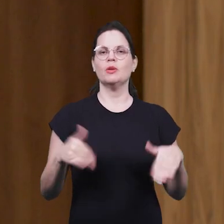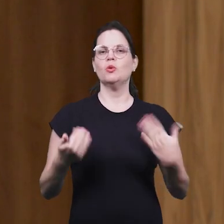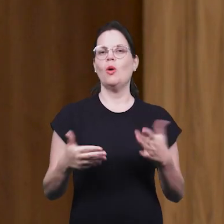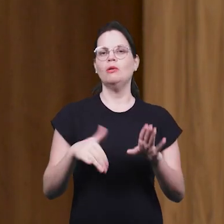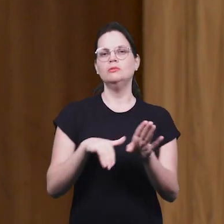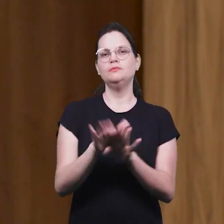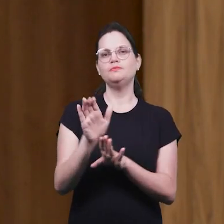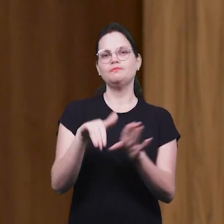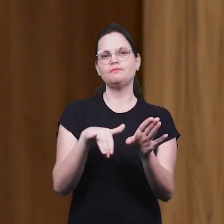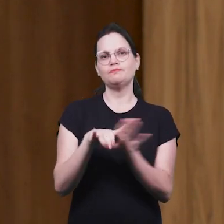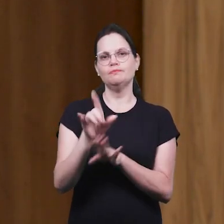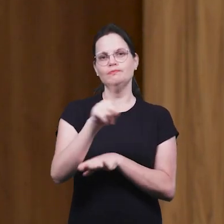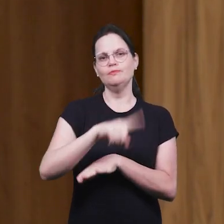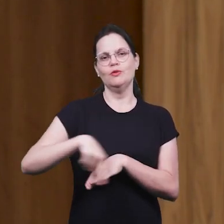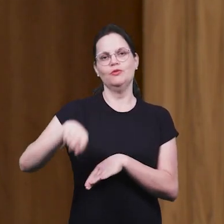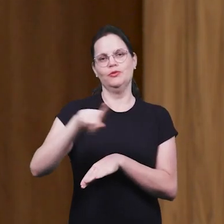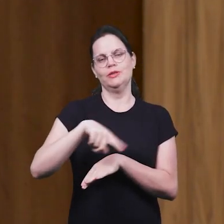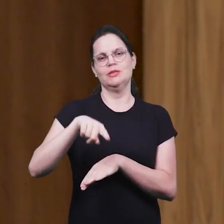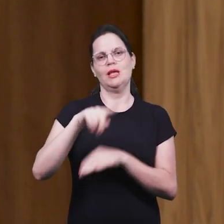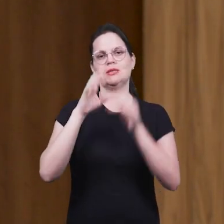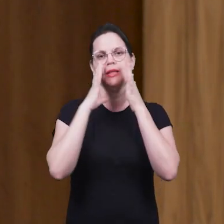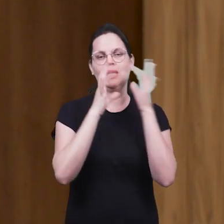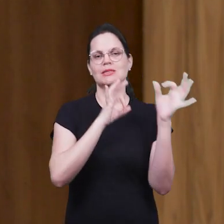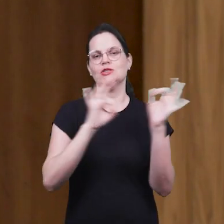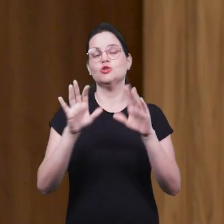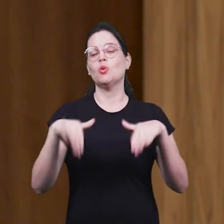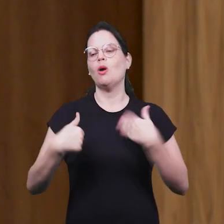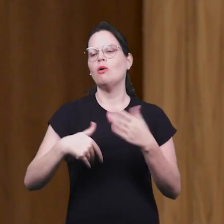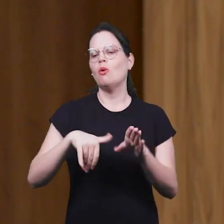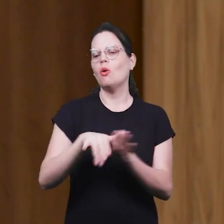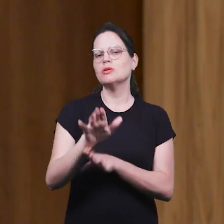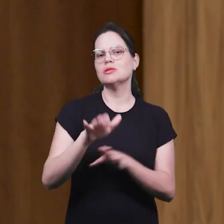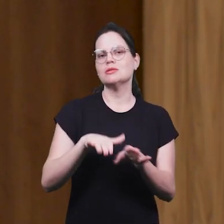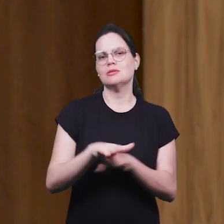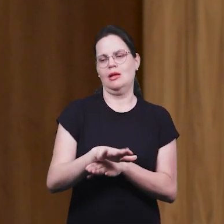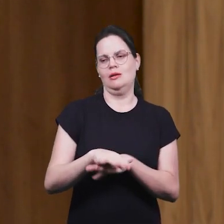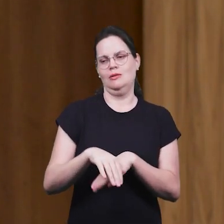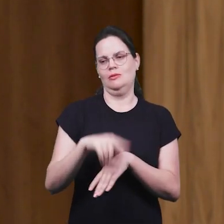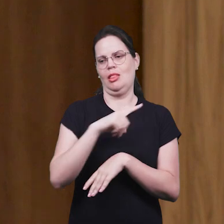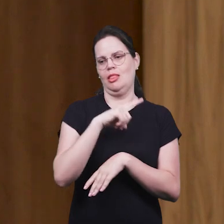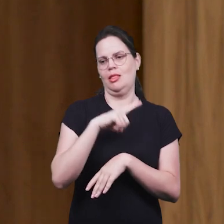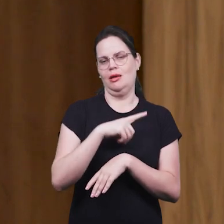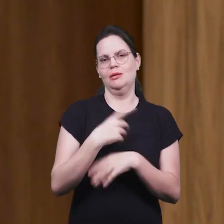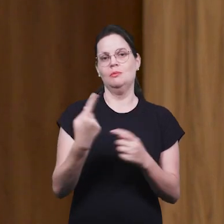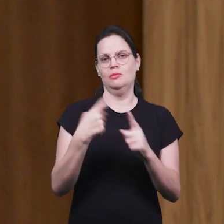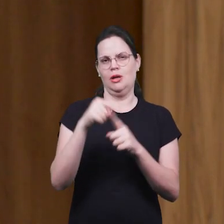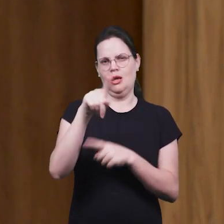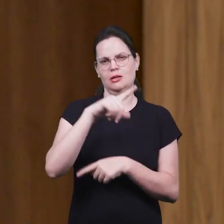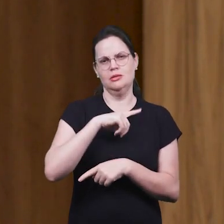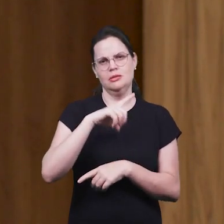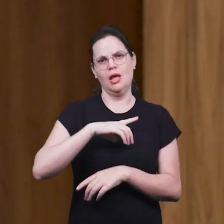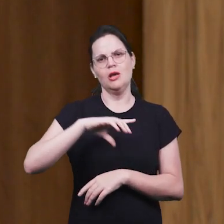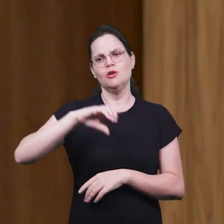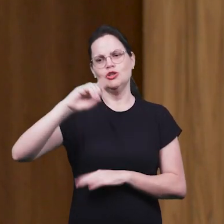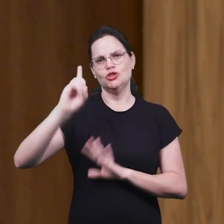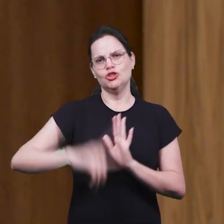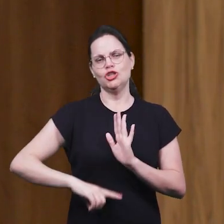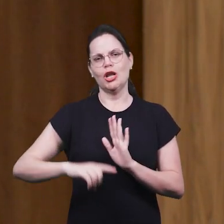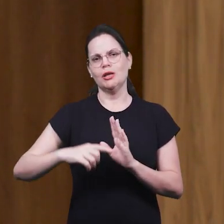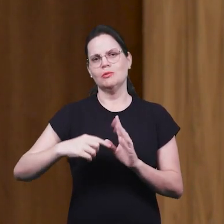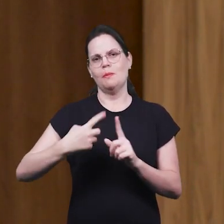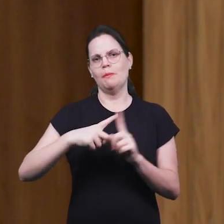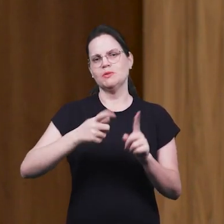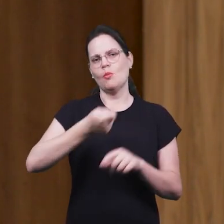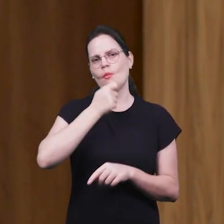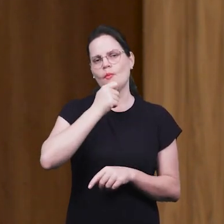hoje, né, para as trabalhadoras que estão nos assistindo, né, que eventualmente tem algum direito, né, ali que não seja atendido,